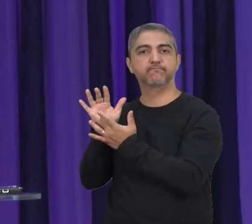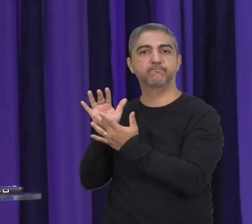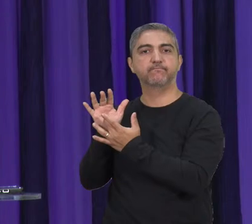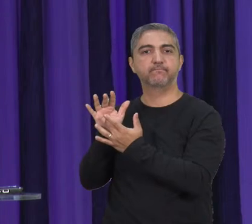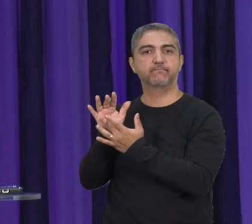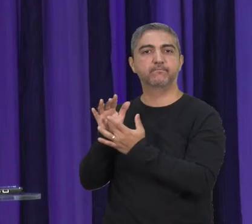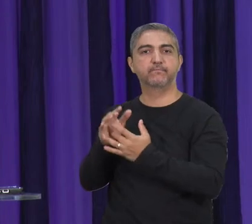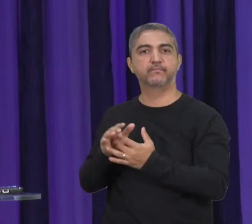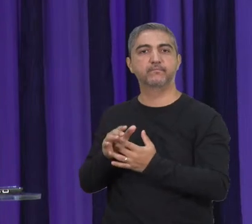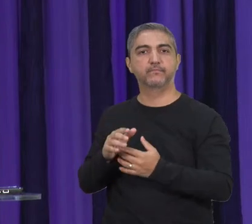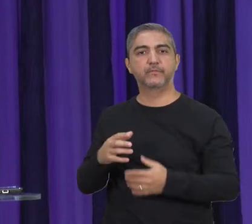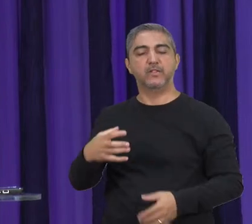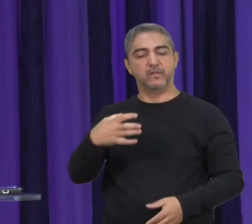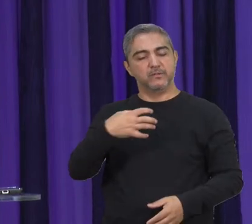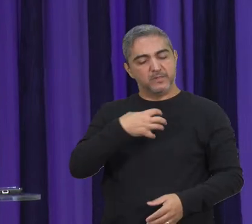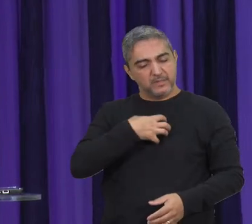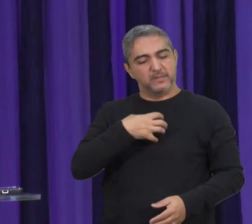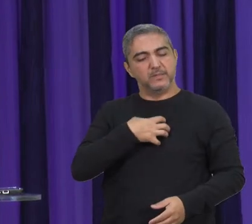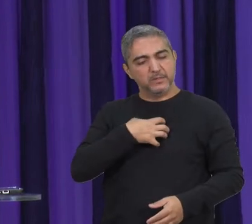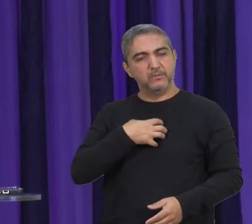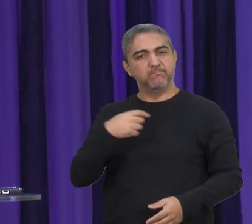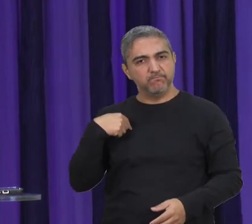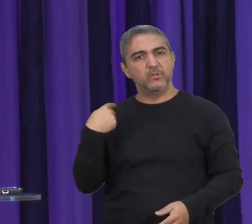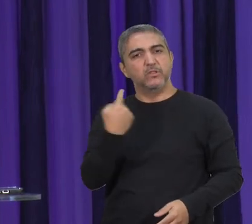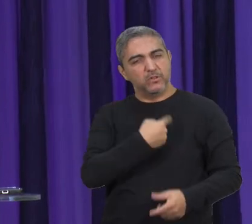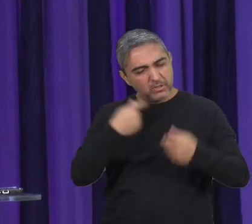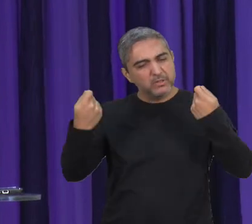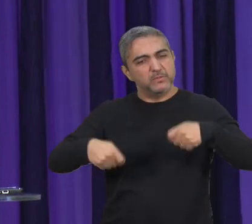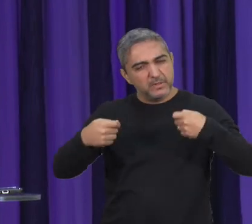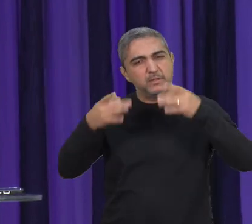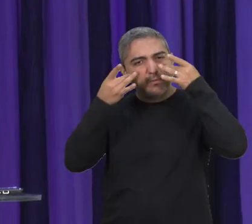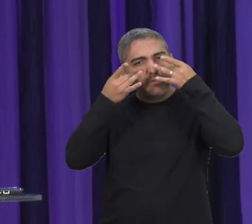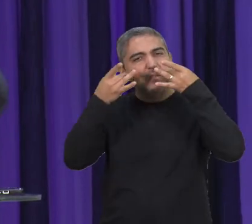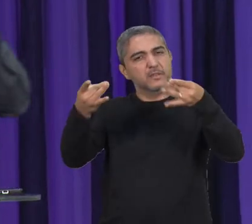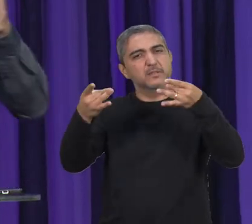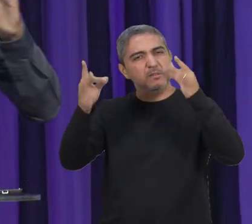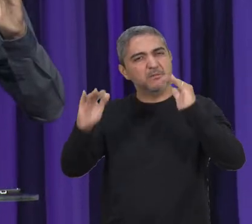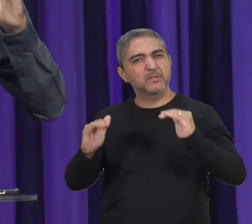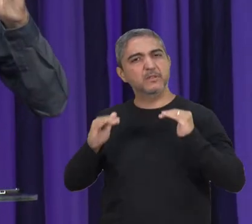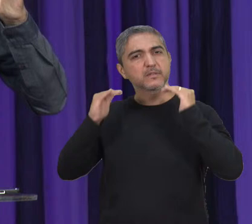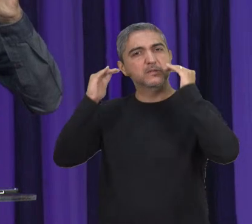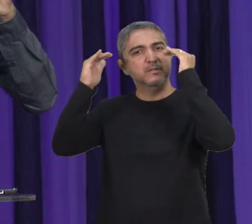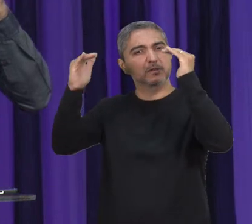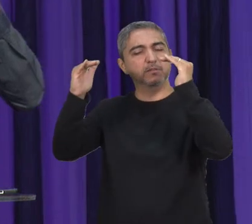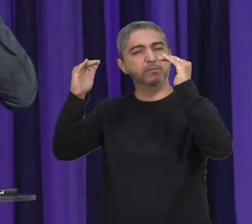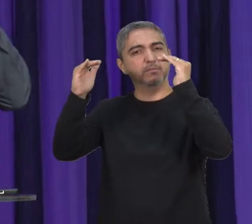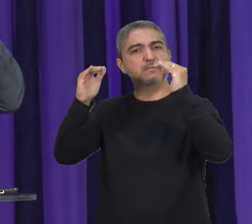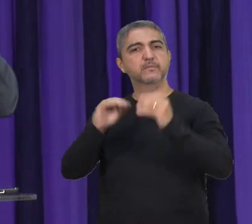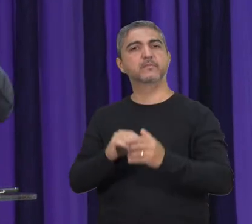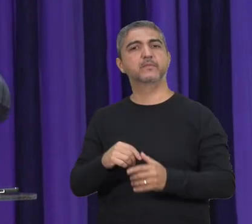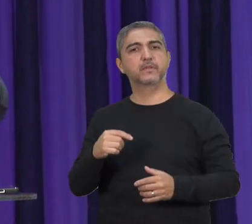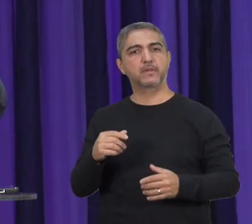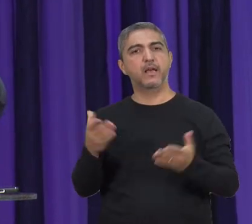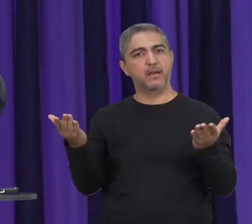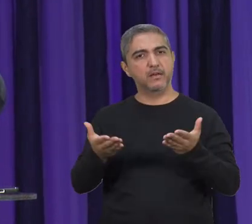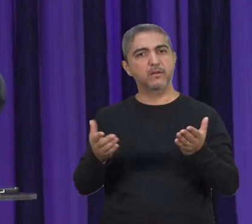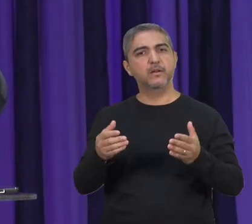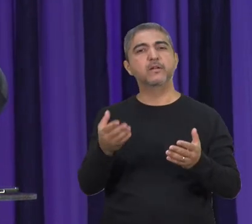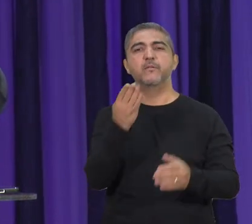Eu sinto que precisamos ouvir Jesus falar novamente para nós. E eu peço que agora você